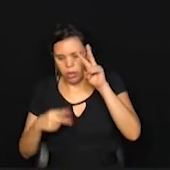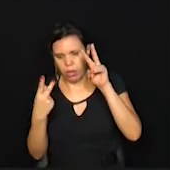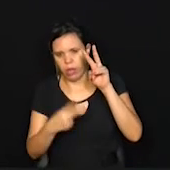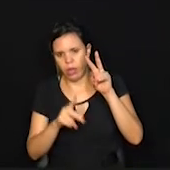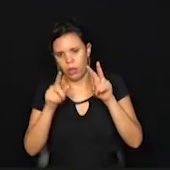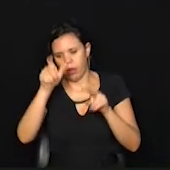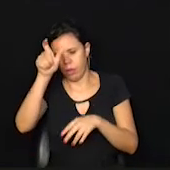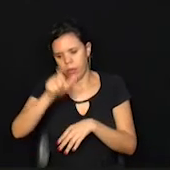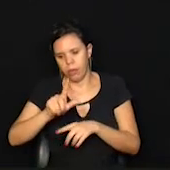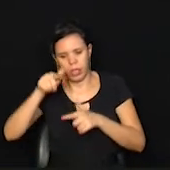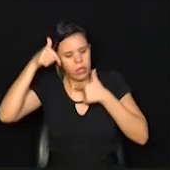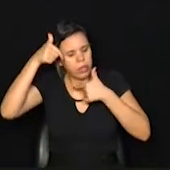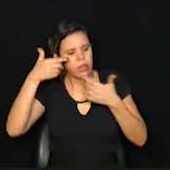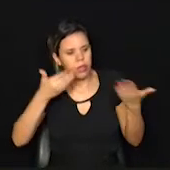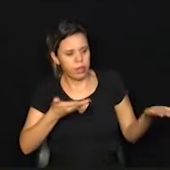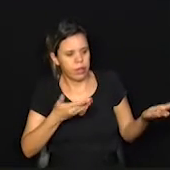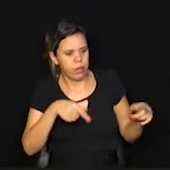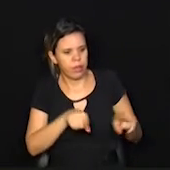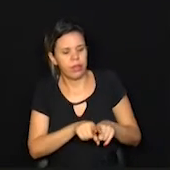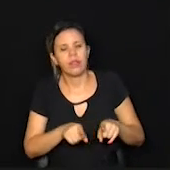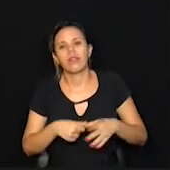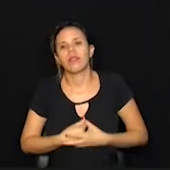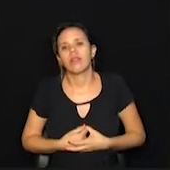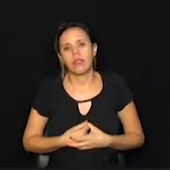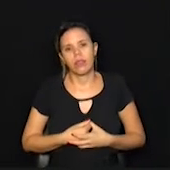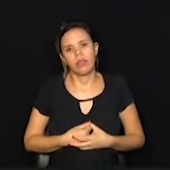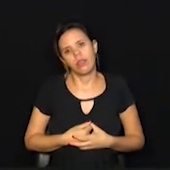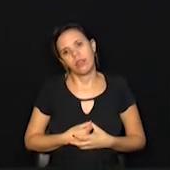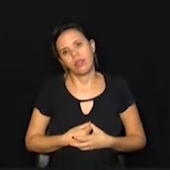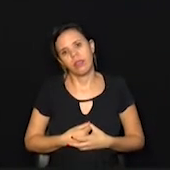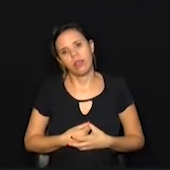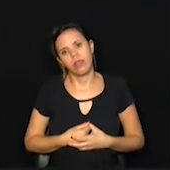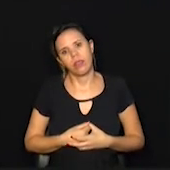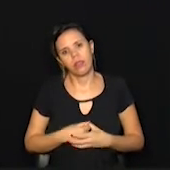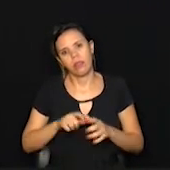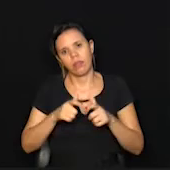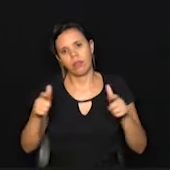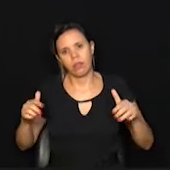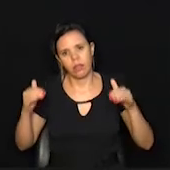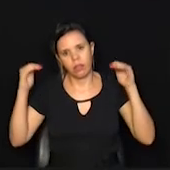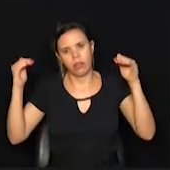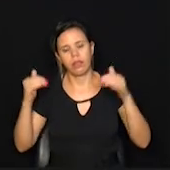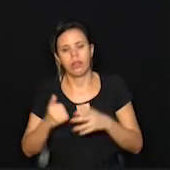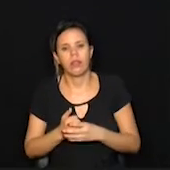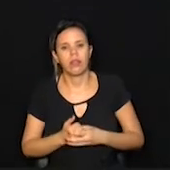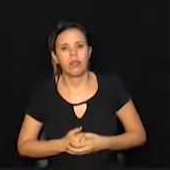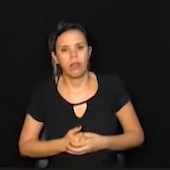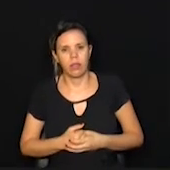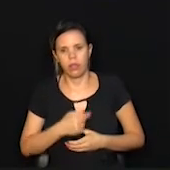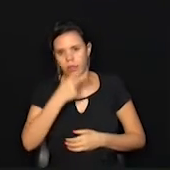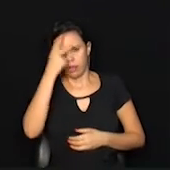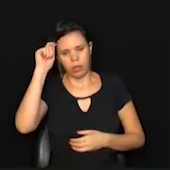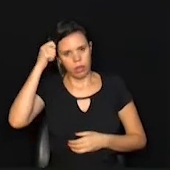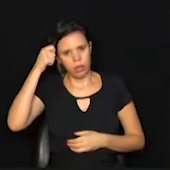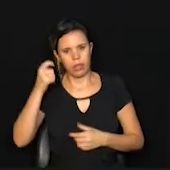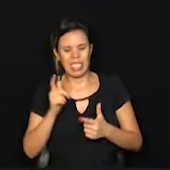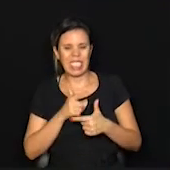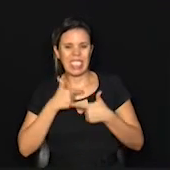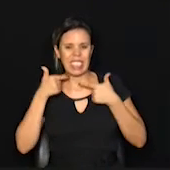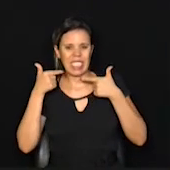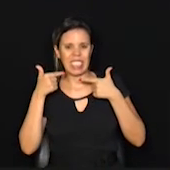porque ele era um personagem também desses e cônicos é uma figura a imensa né um negro um